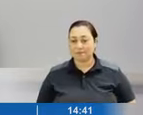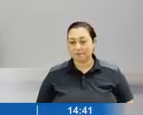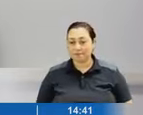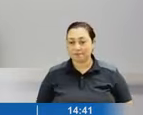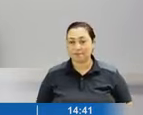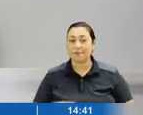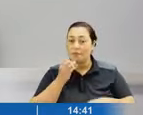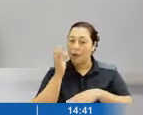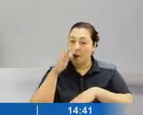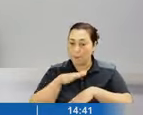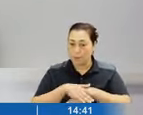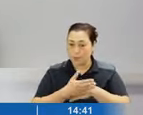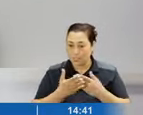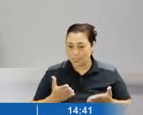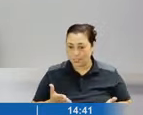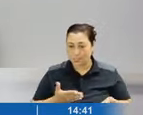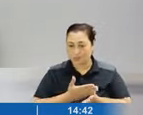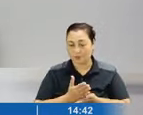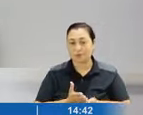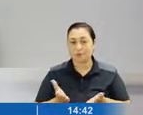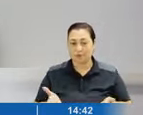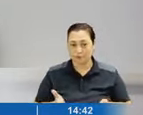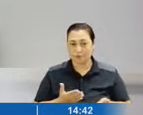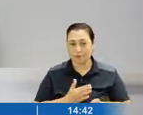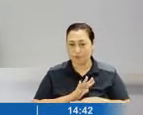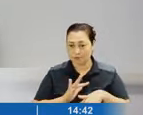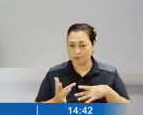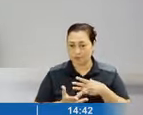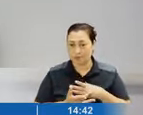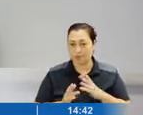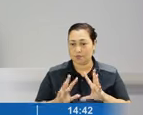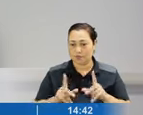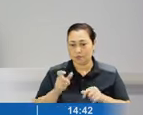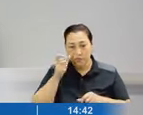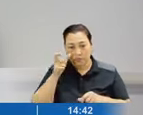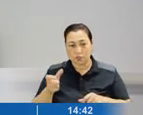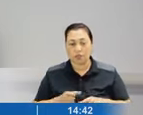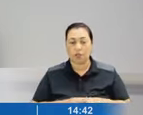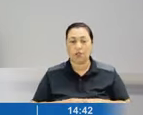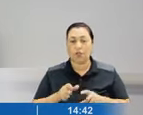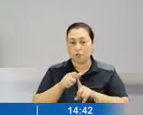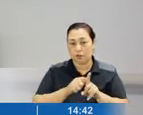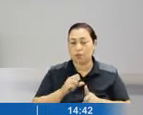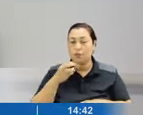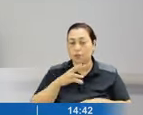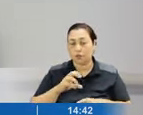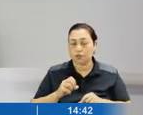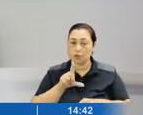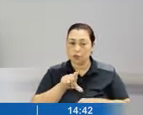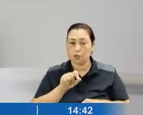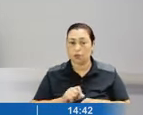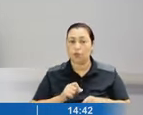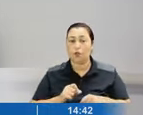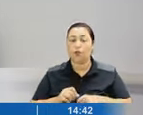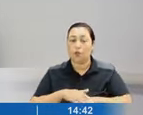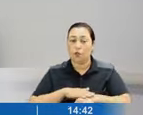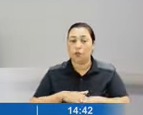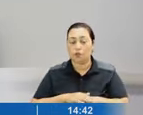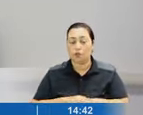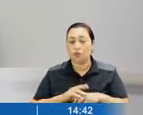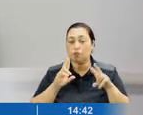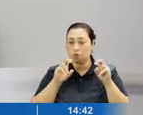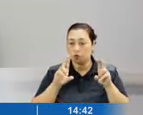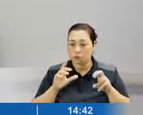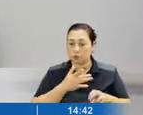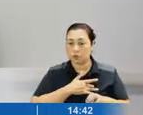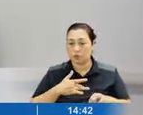que nos acompanham ao vivo, pelas redes sociais e pela TV. Março é o mês escolhido para que se discuta importantes questões relacionadas